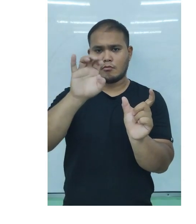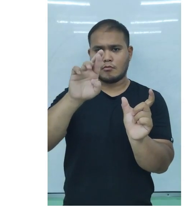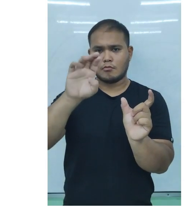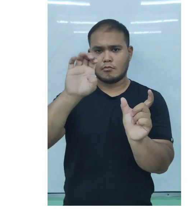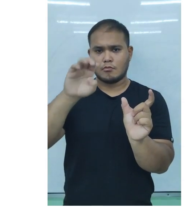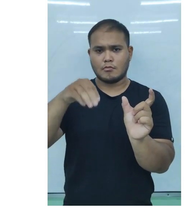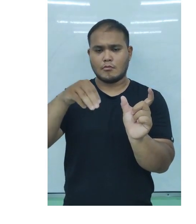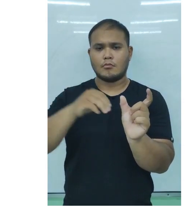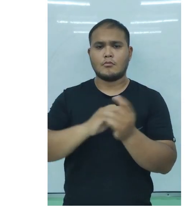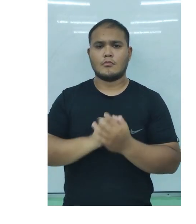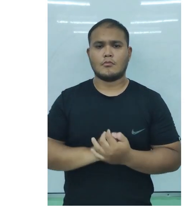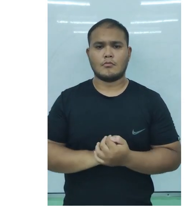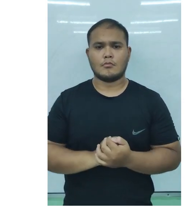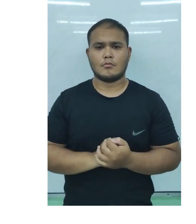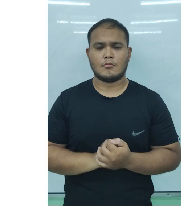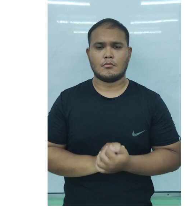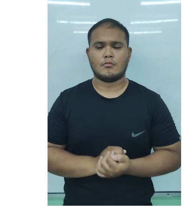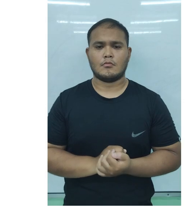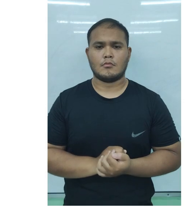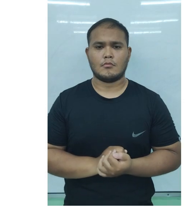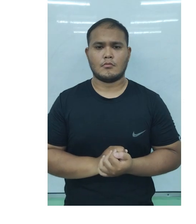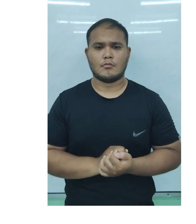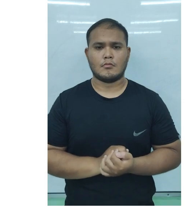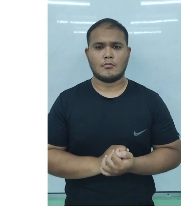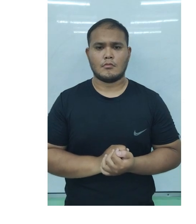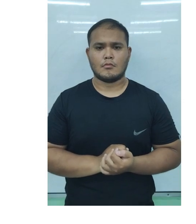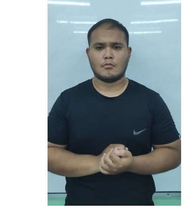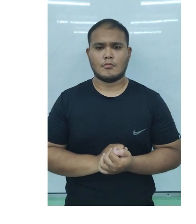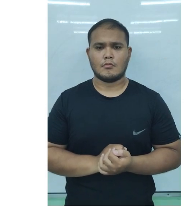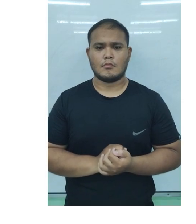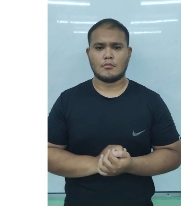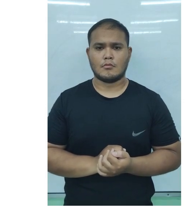nos três casos, nominativo, vocativo e acusativo.